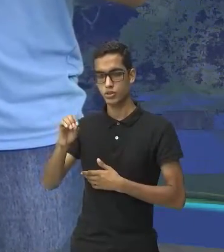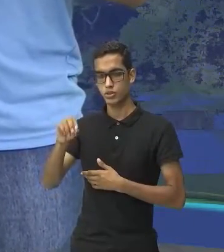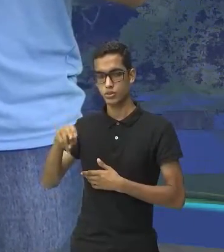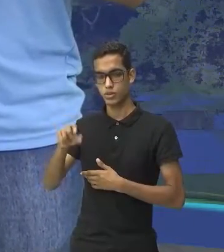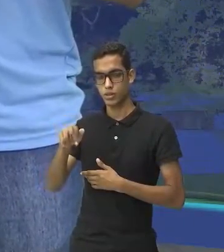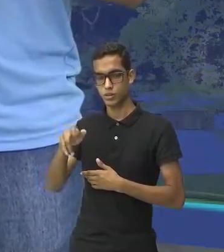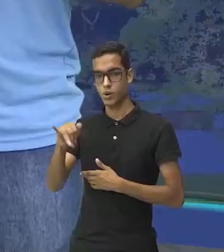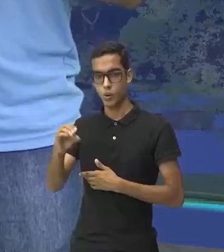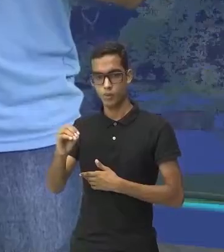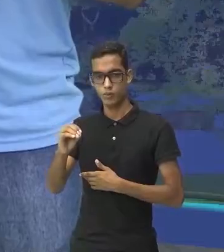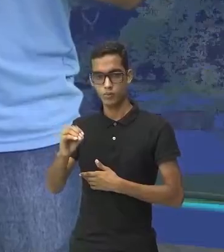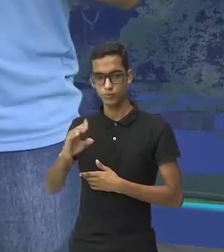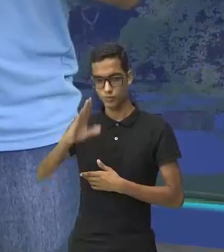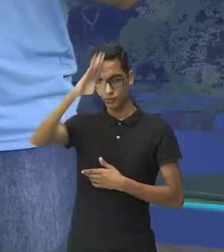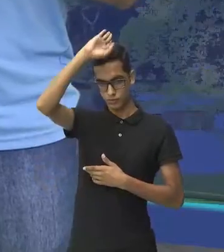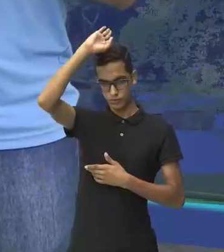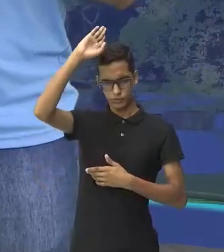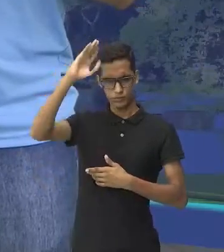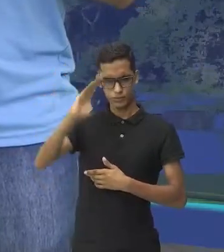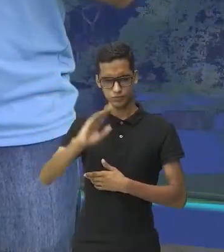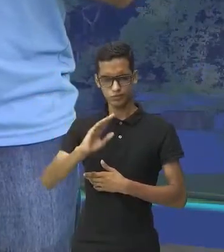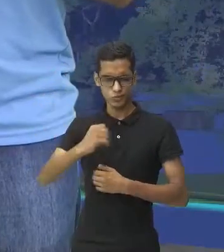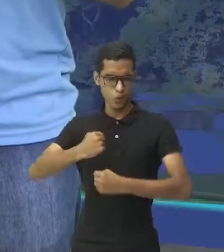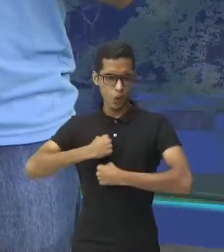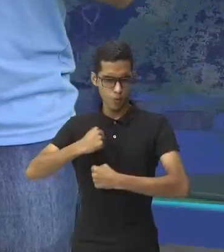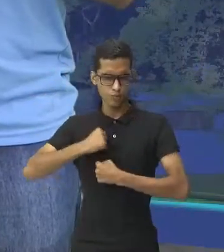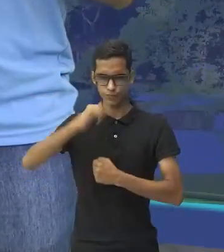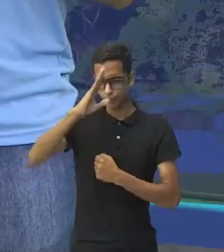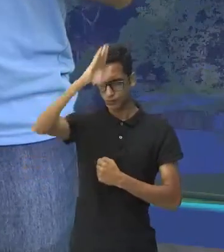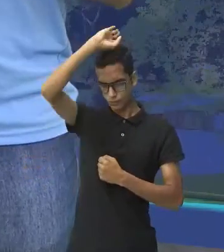Isso aqui é o legionário romano, tá, gente? Vocês estão vendo aqui na animação.